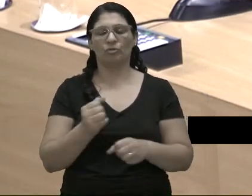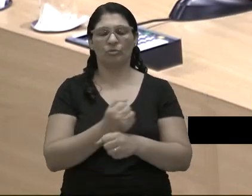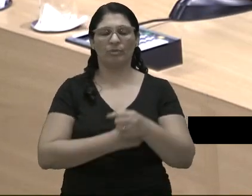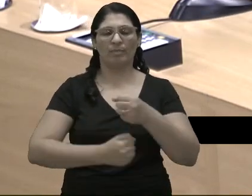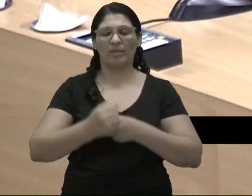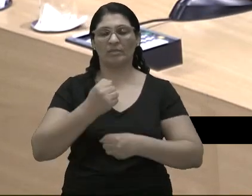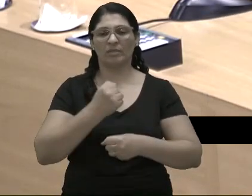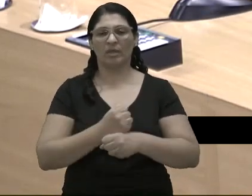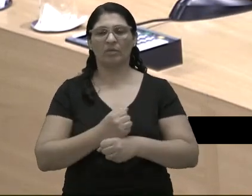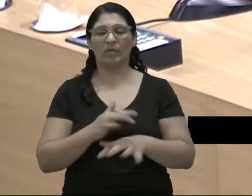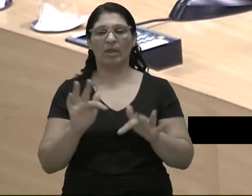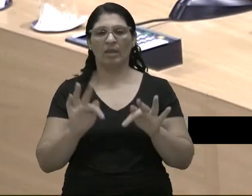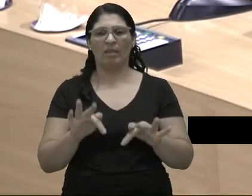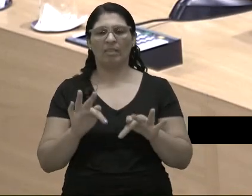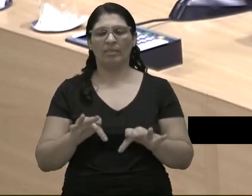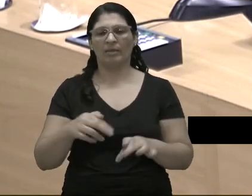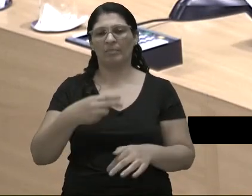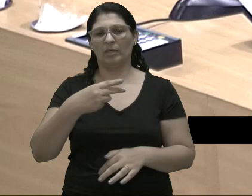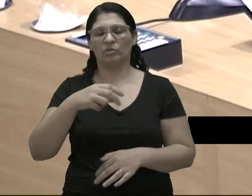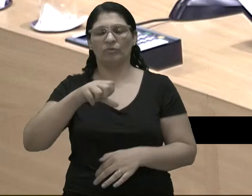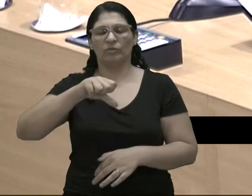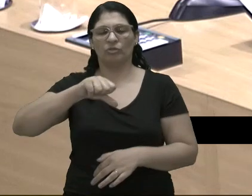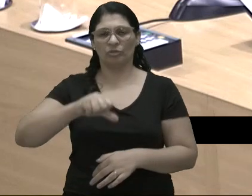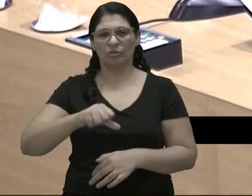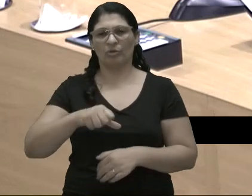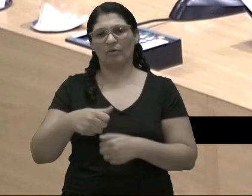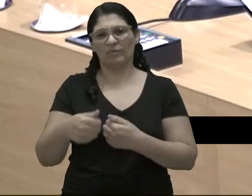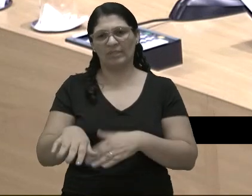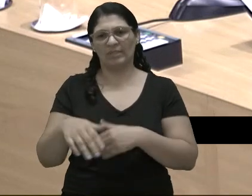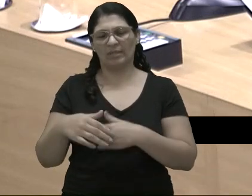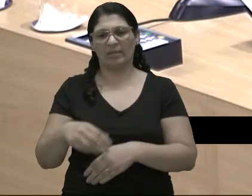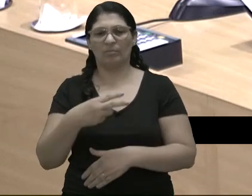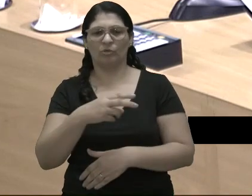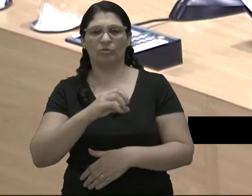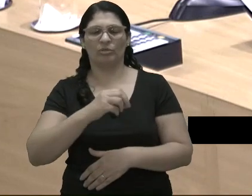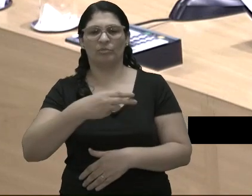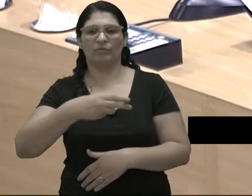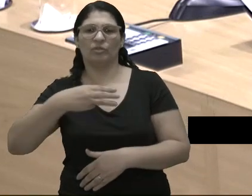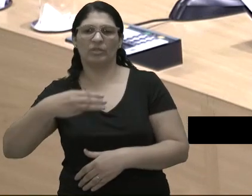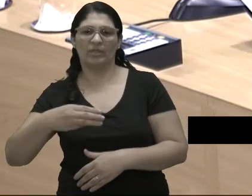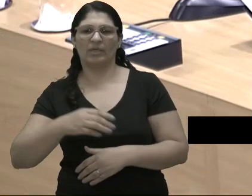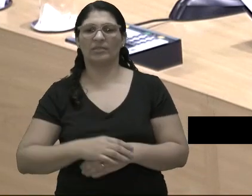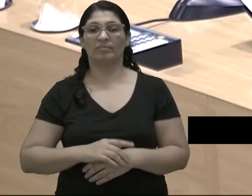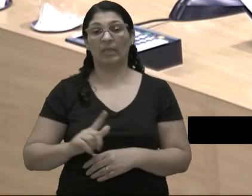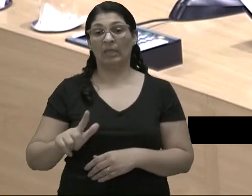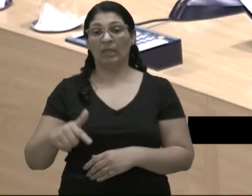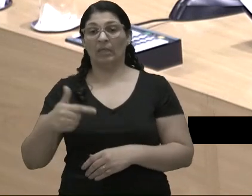dia 29/9/2023. E a São Marino teve início em